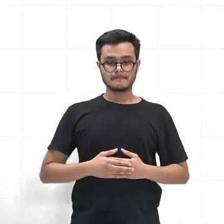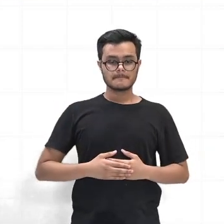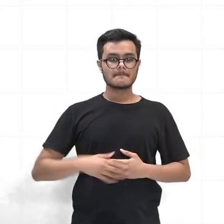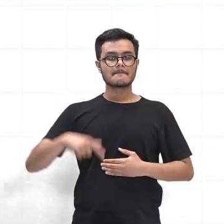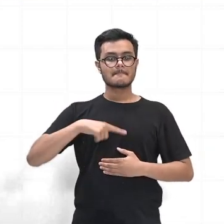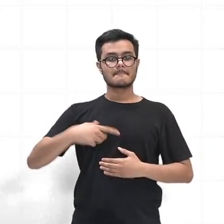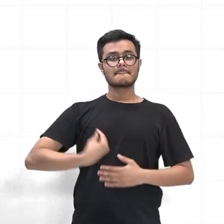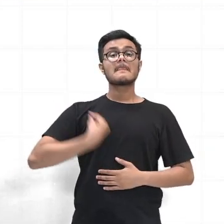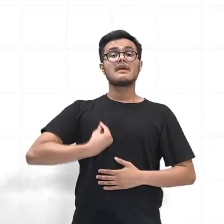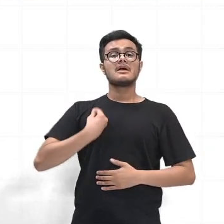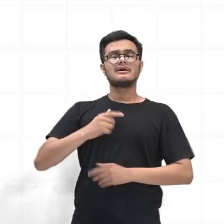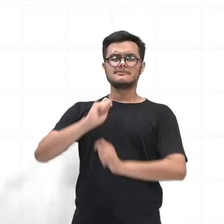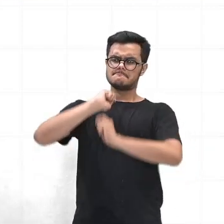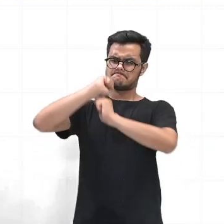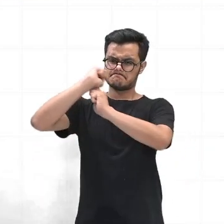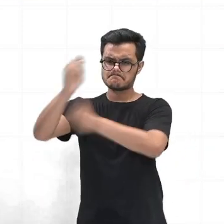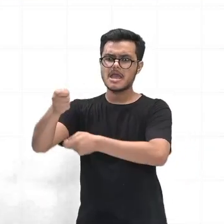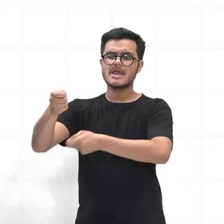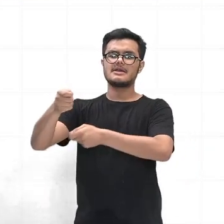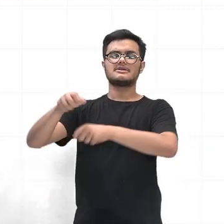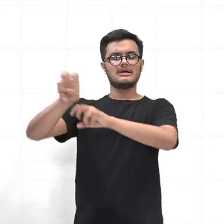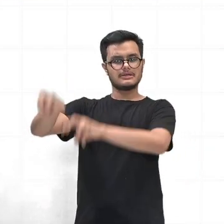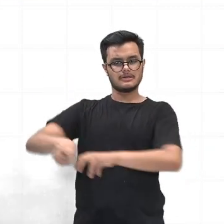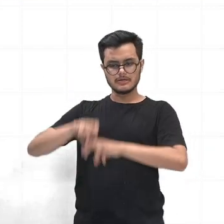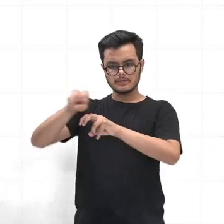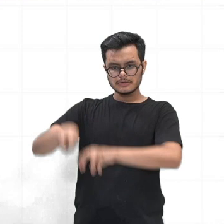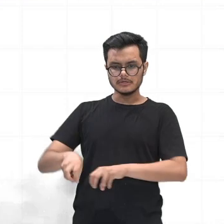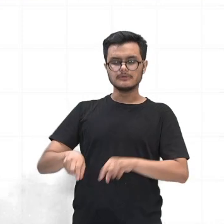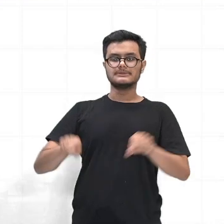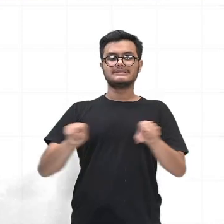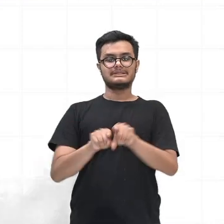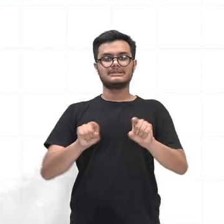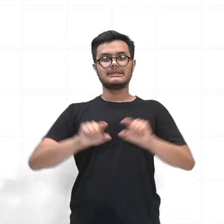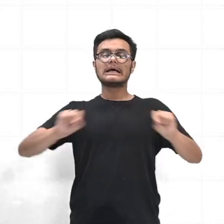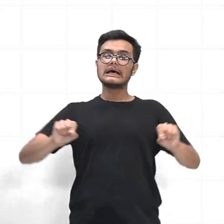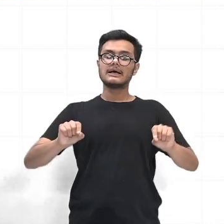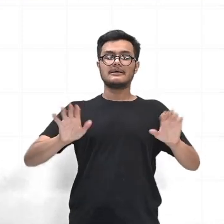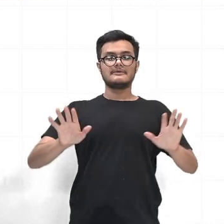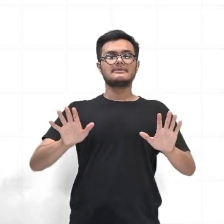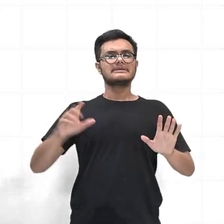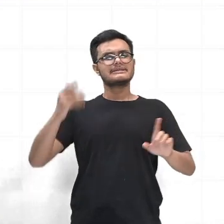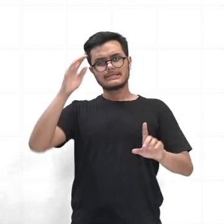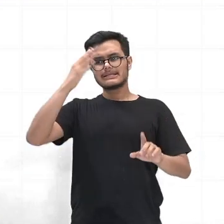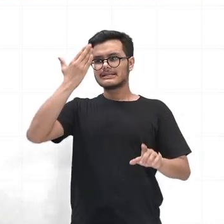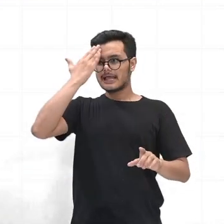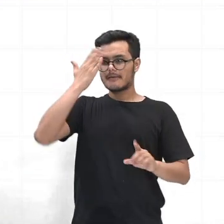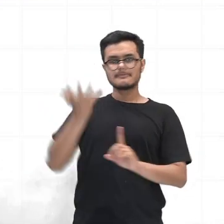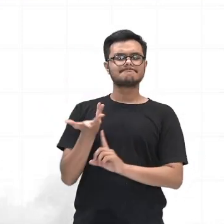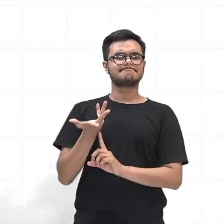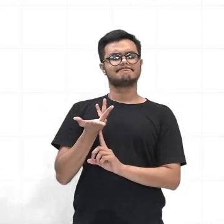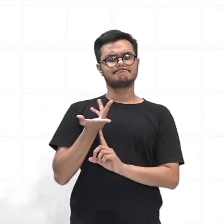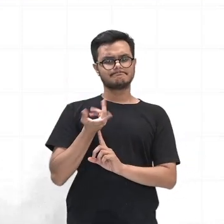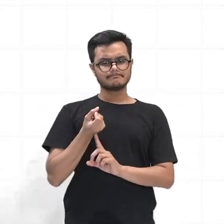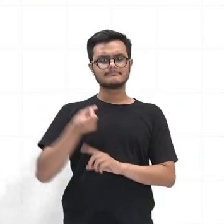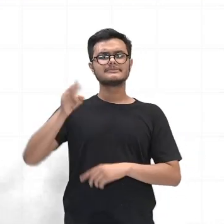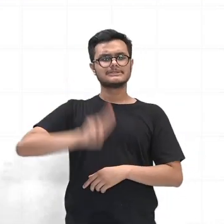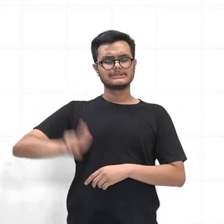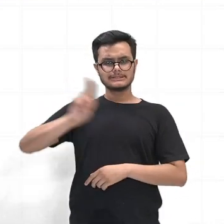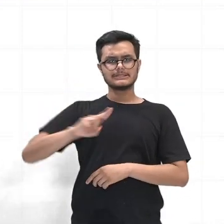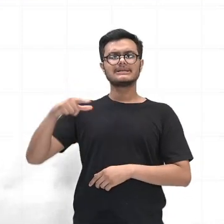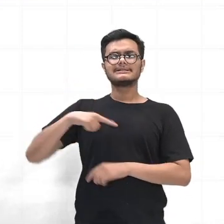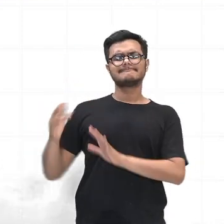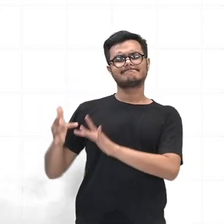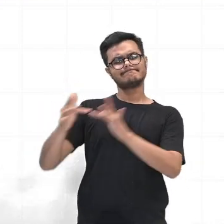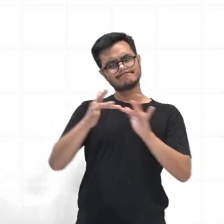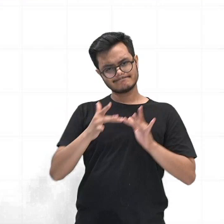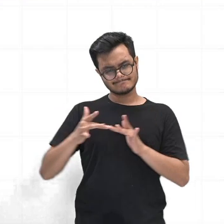subsistindo da pesca, caça e agricultura, são conhecidos por seu artesanato, enfrentam desafios do contato com o